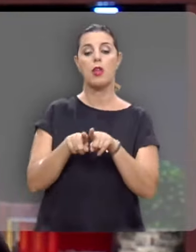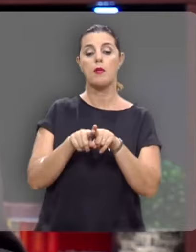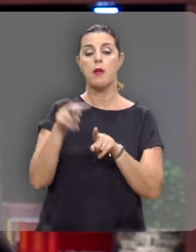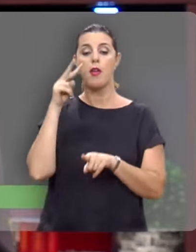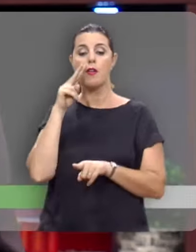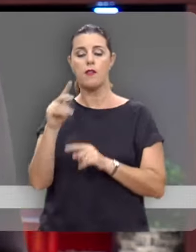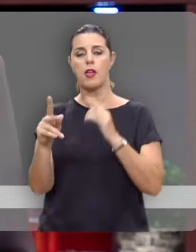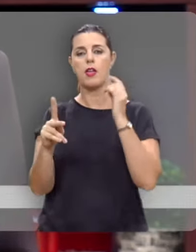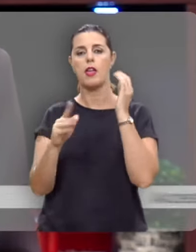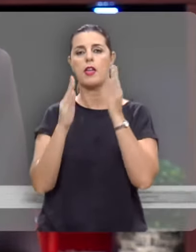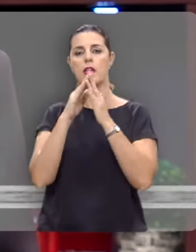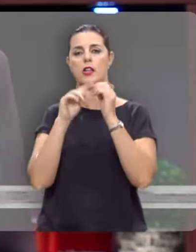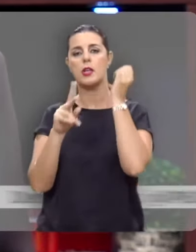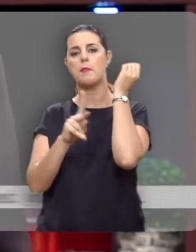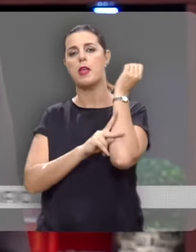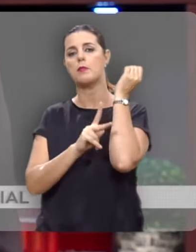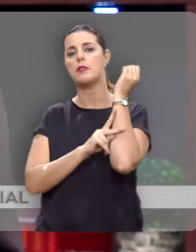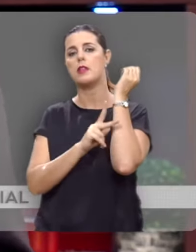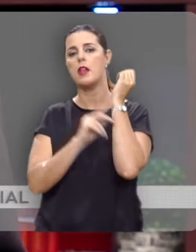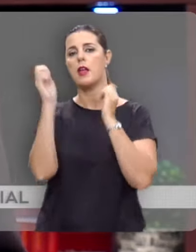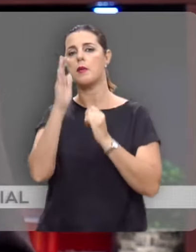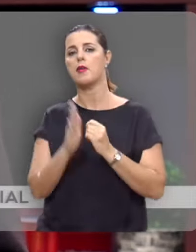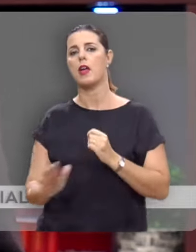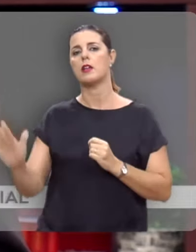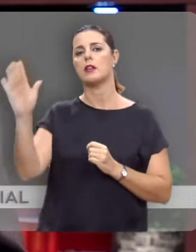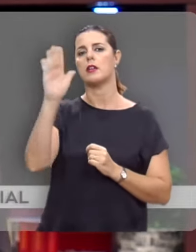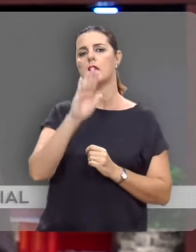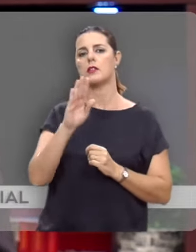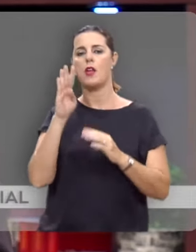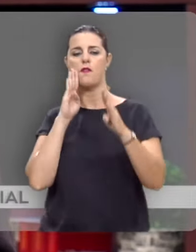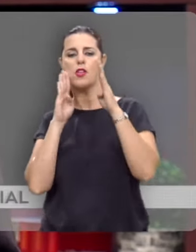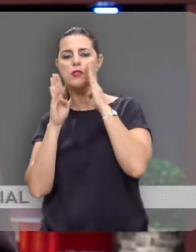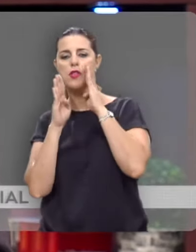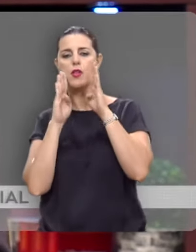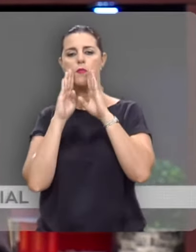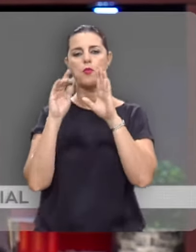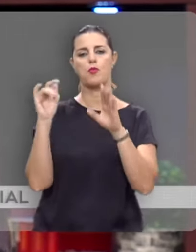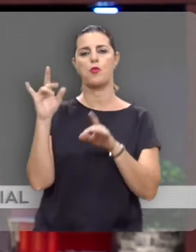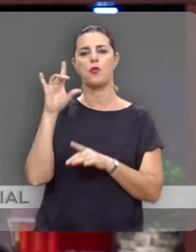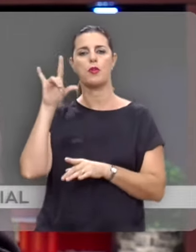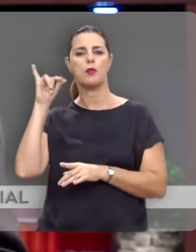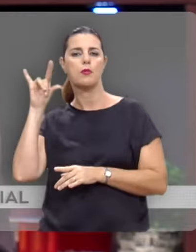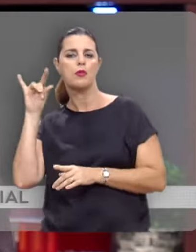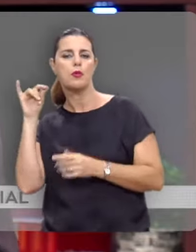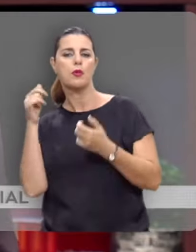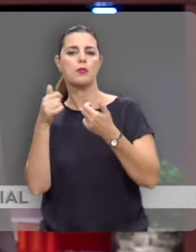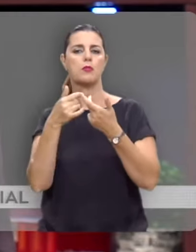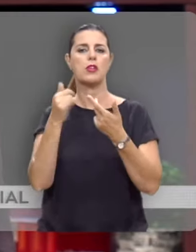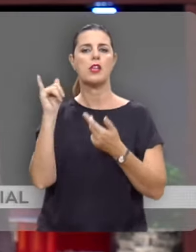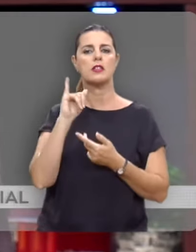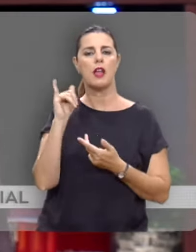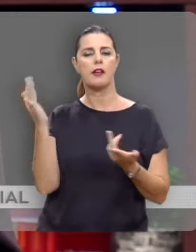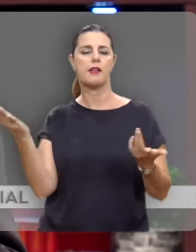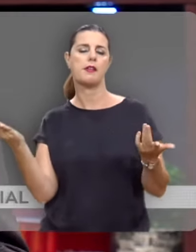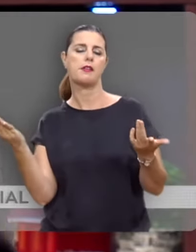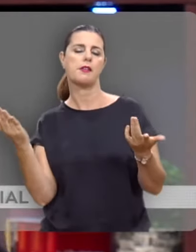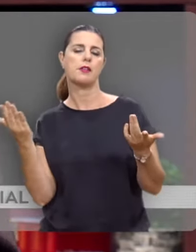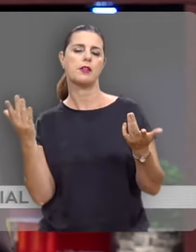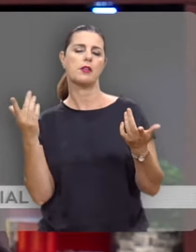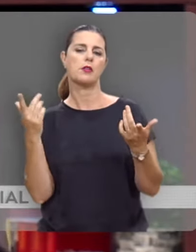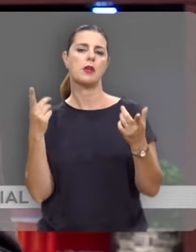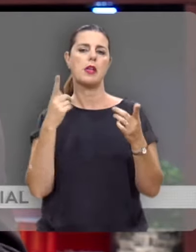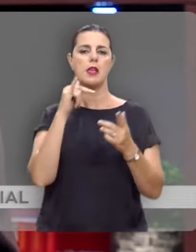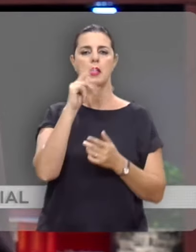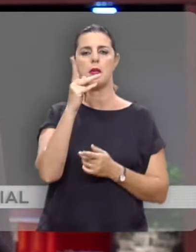acompanhe também, acompanhe a Igreja Presbiteriana do Brasil por meio das nossas mídias sociais. Você pode nos encontrar lá no Facebook, que é